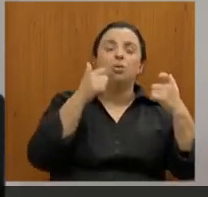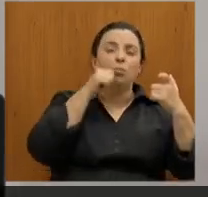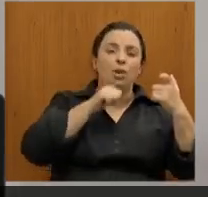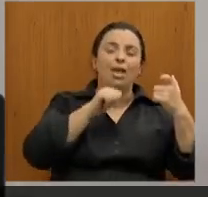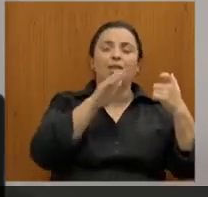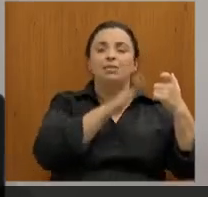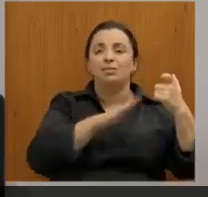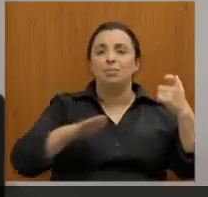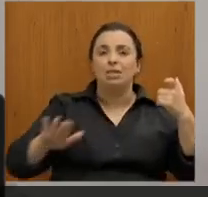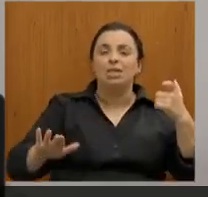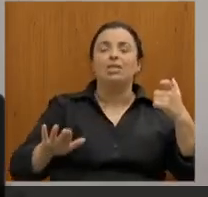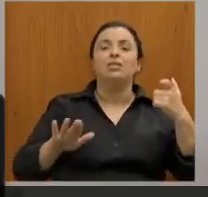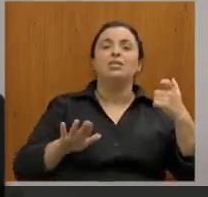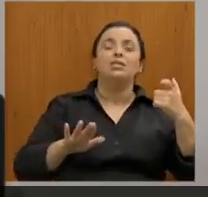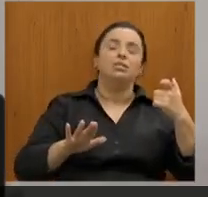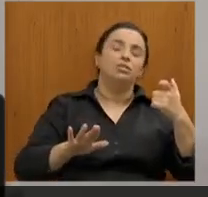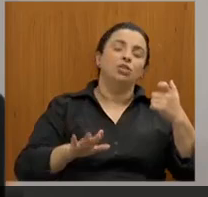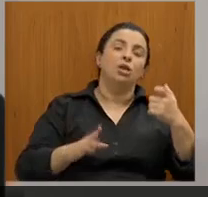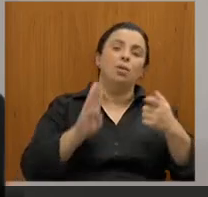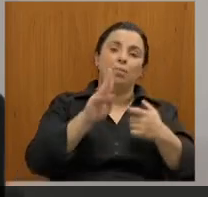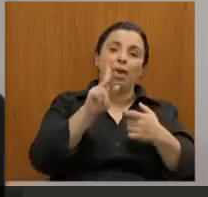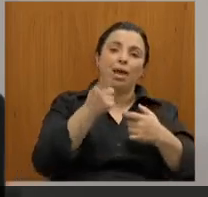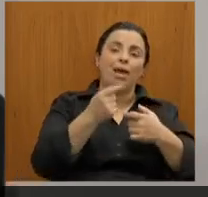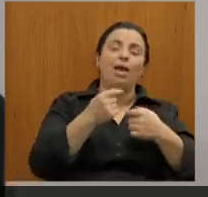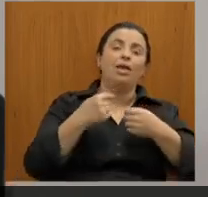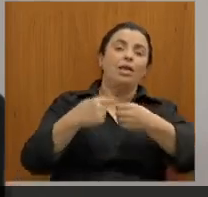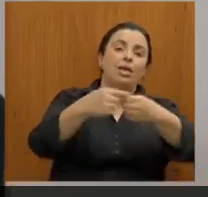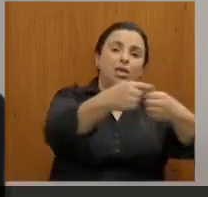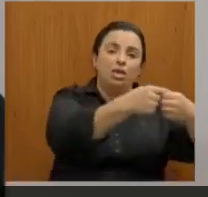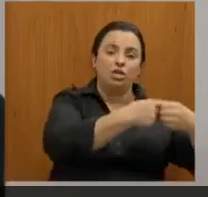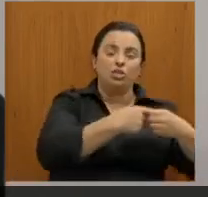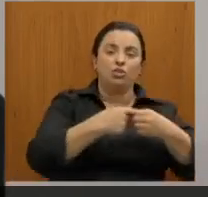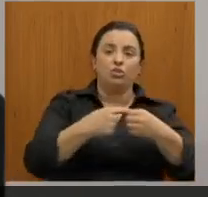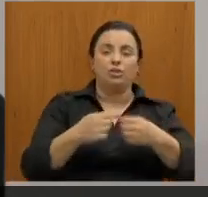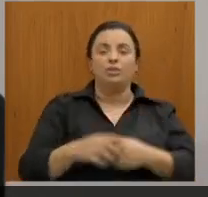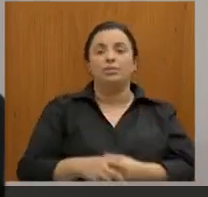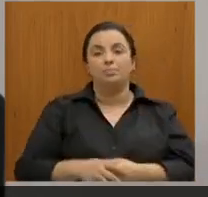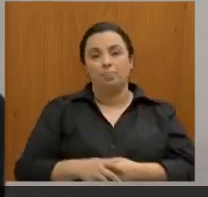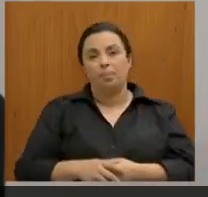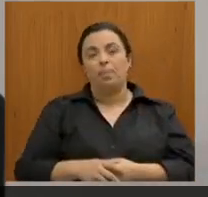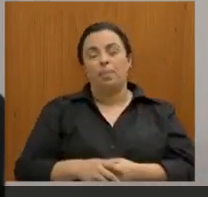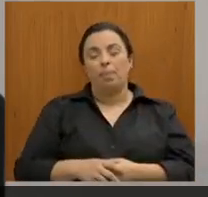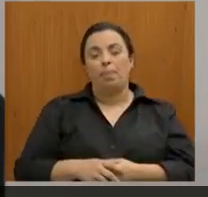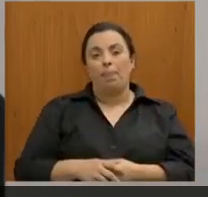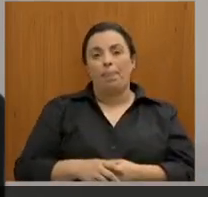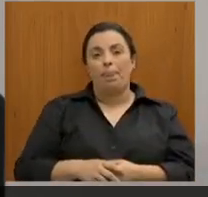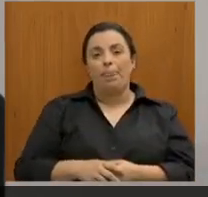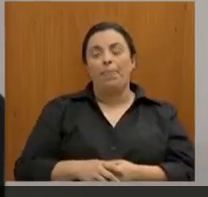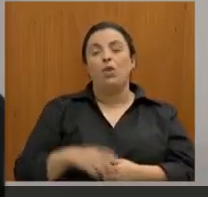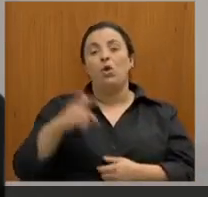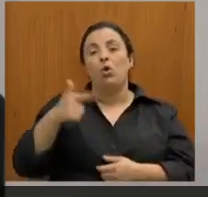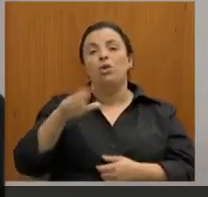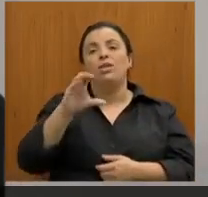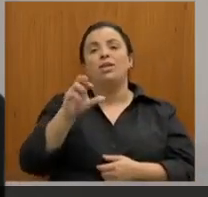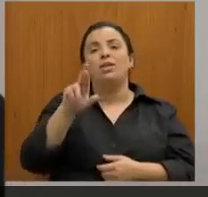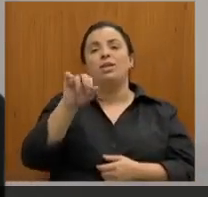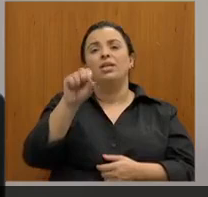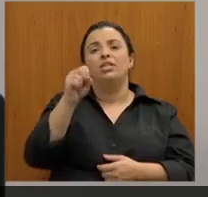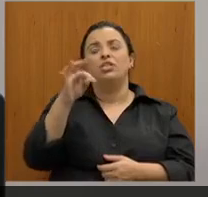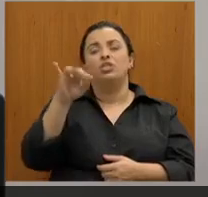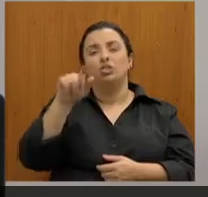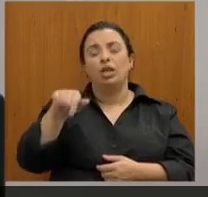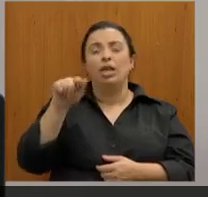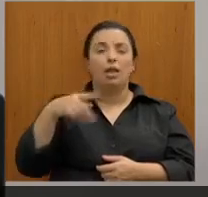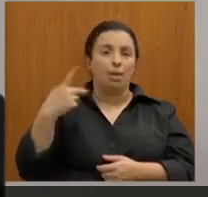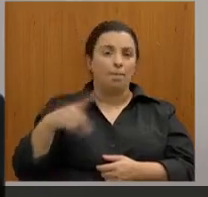região metropolitana de Belo Horizonte Patrícia Sampaio temos aqui também a Cristina Machado leão de Belo